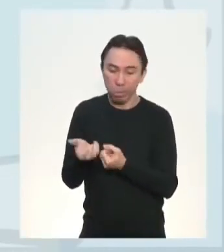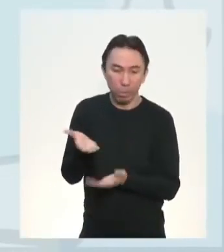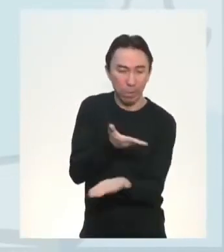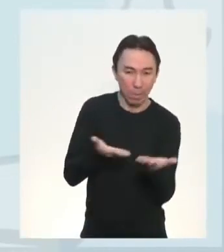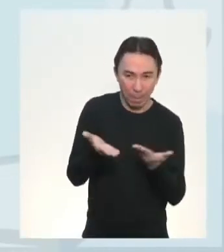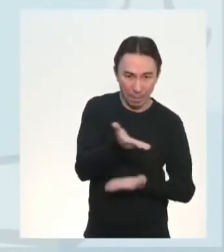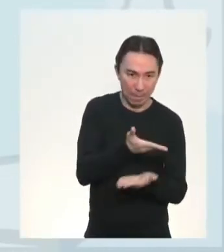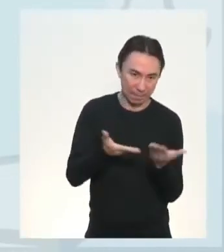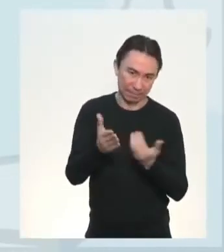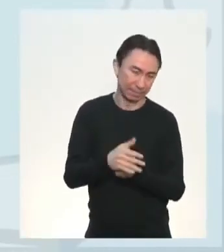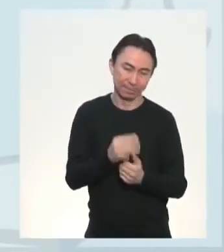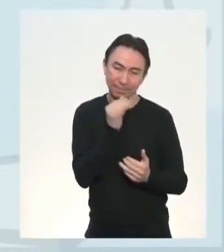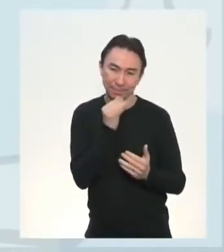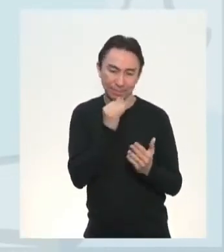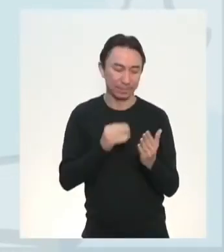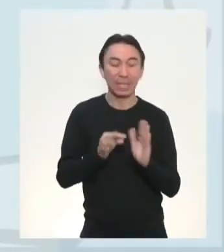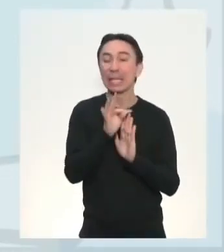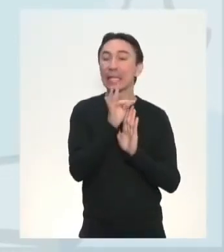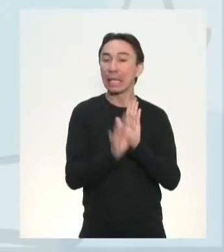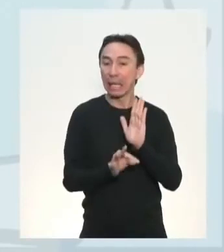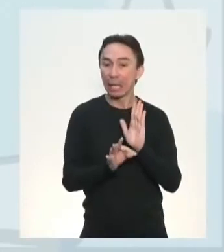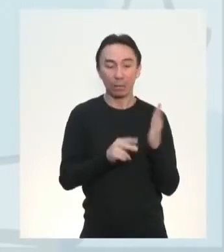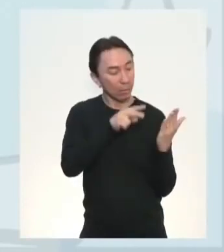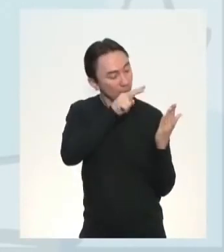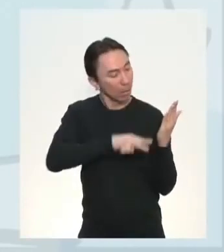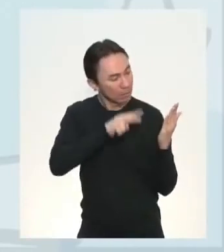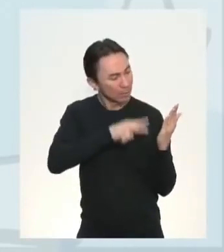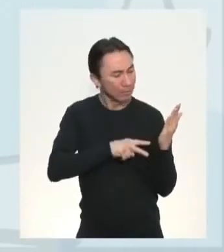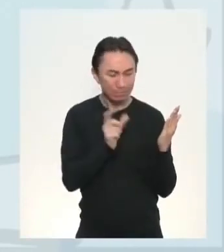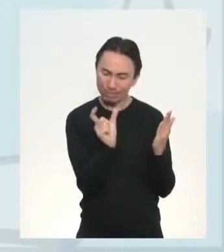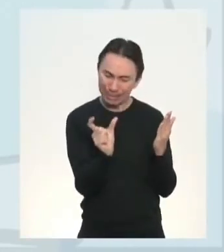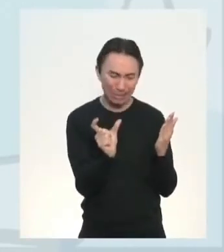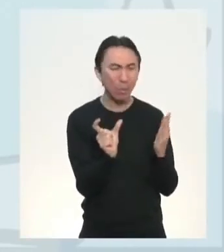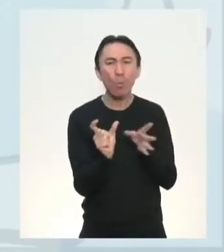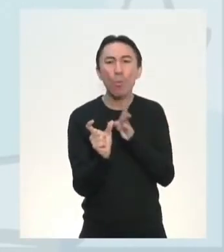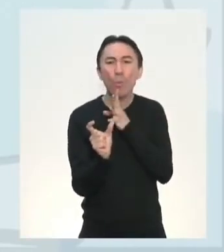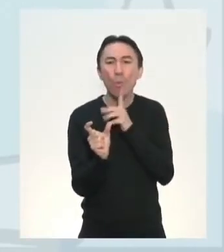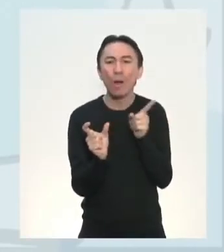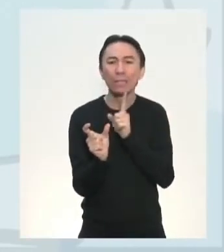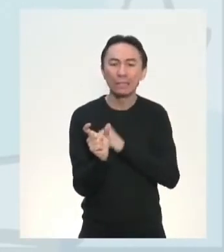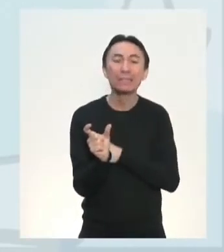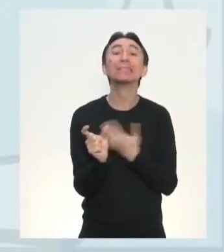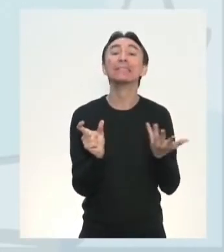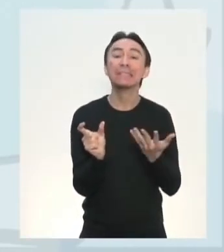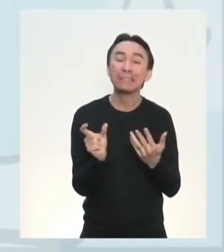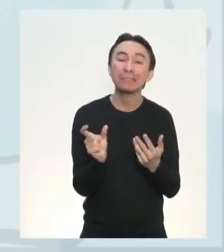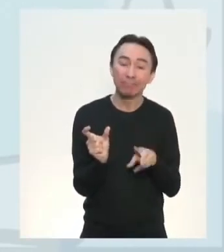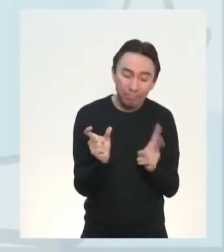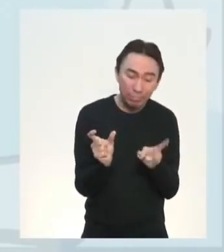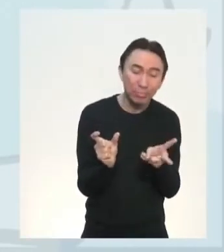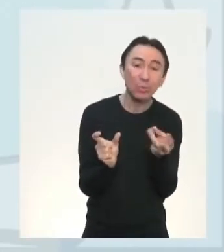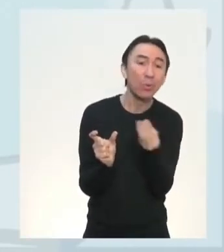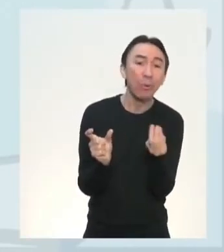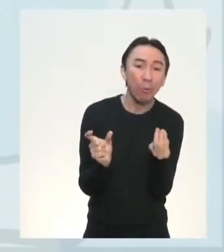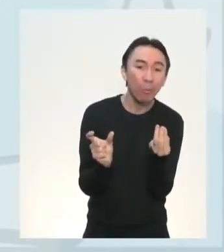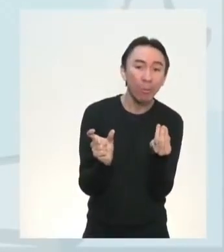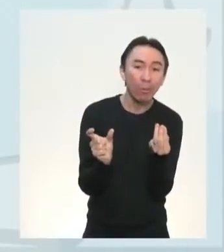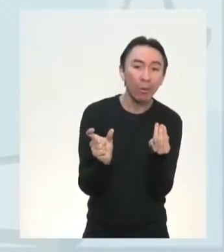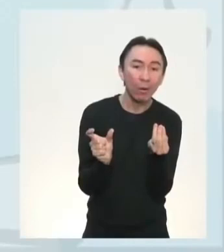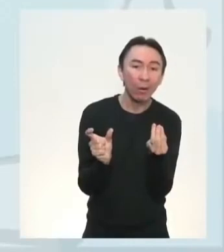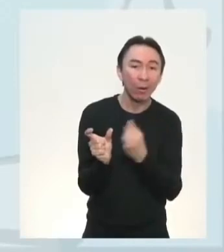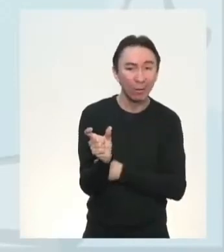um texto e encontra uma palavra que não conhece, como você prossegue com a leitura? Seja o mais específico